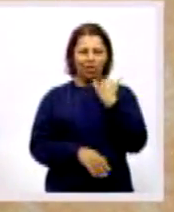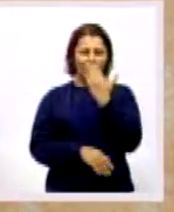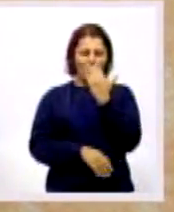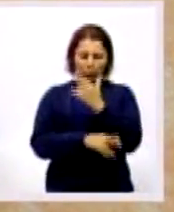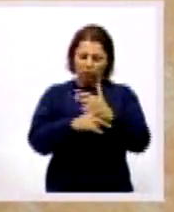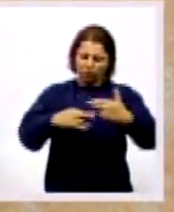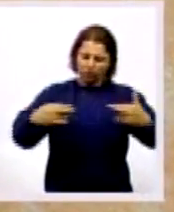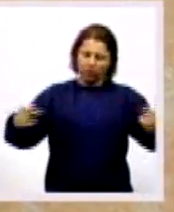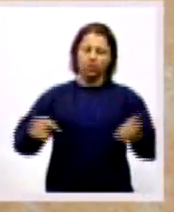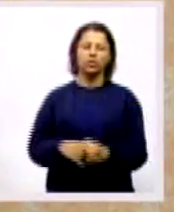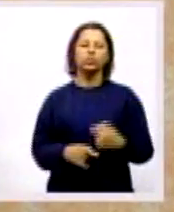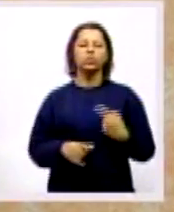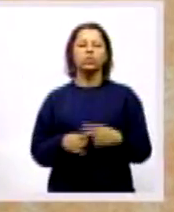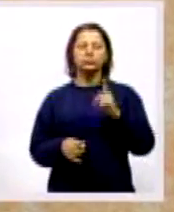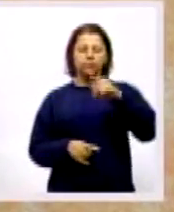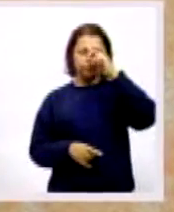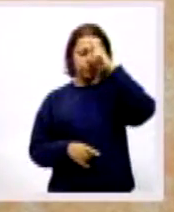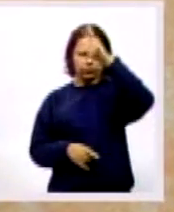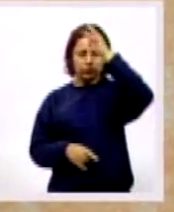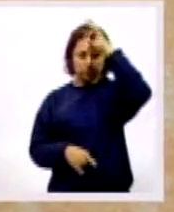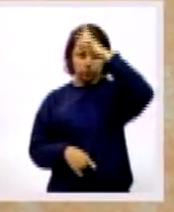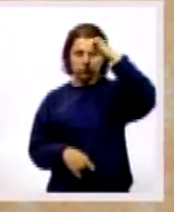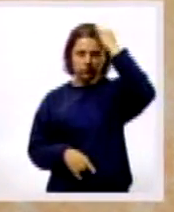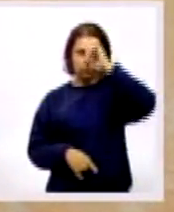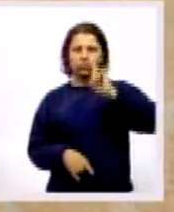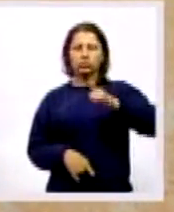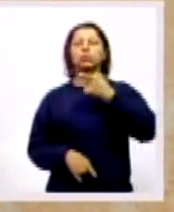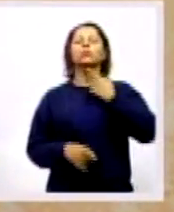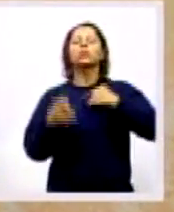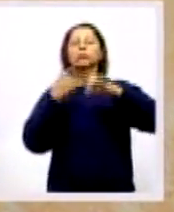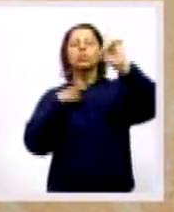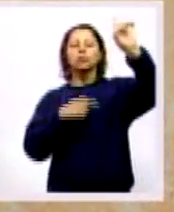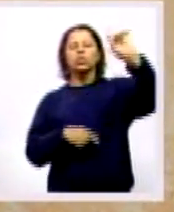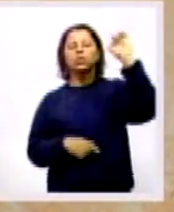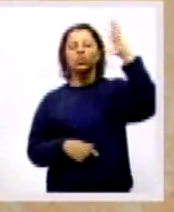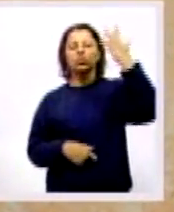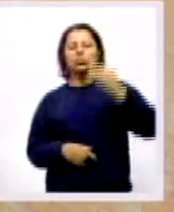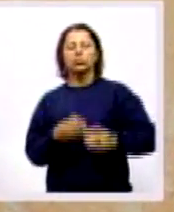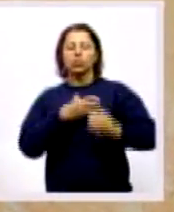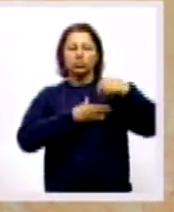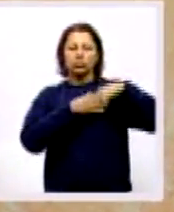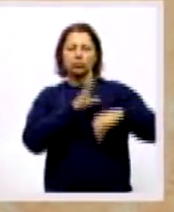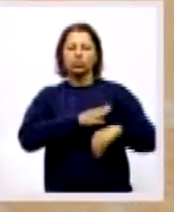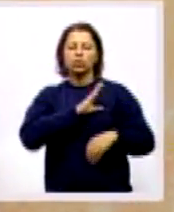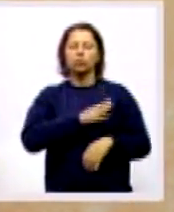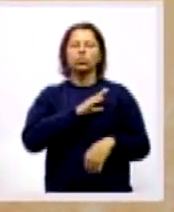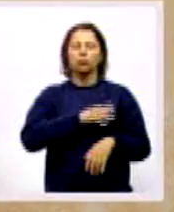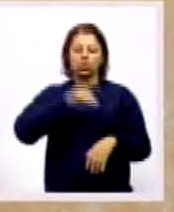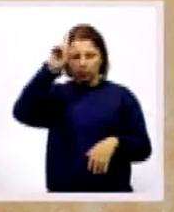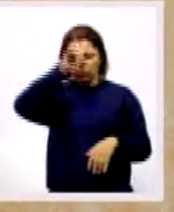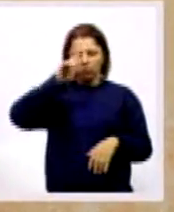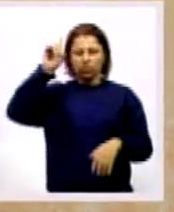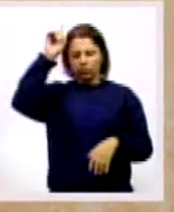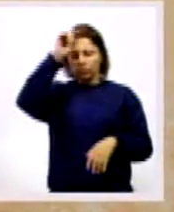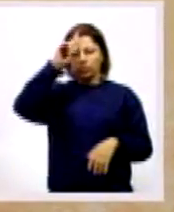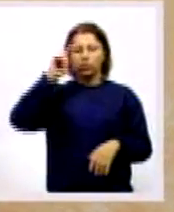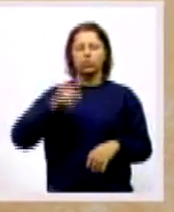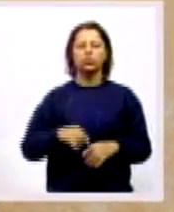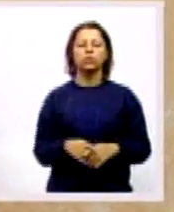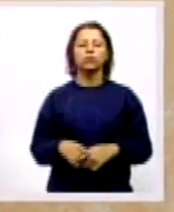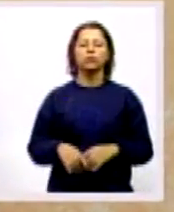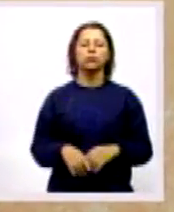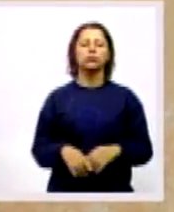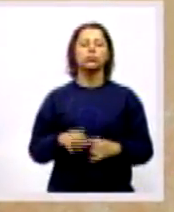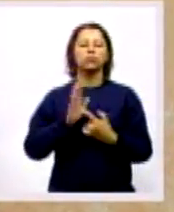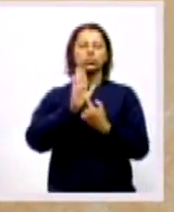Isso é força do Espírito em você. Isso é o instinto de Deus acontecendo dentro de nós. É um instinto divino, poderíamos dizer,